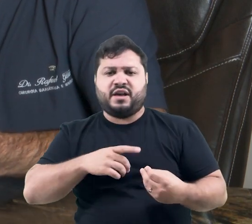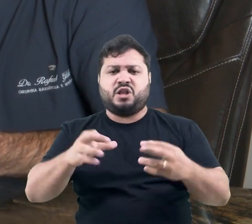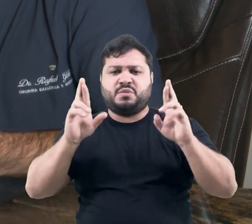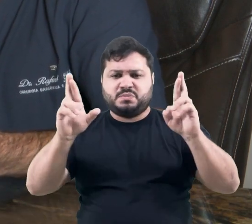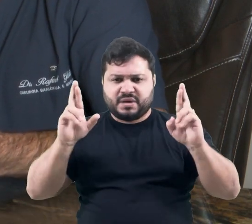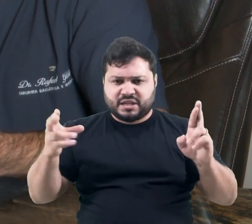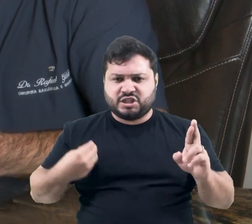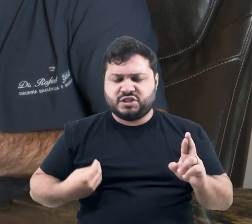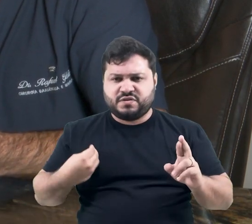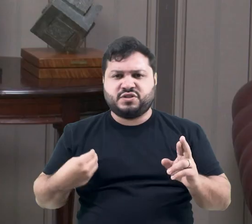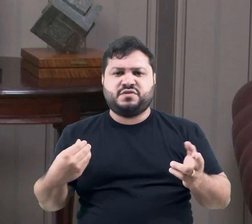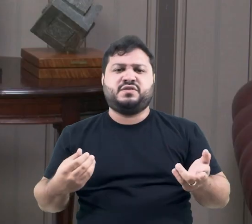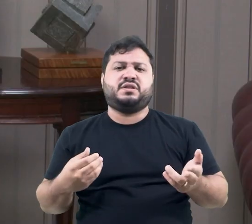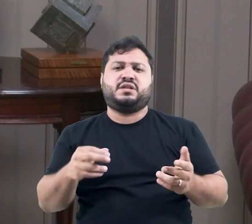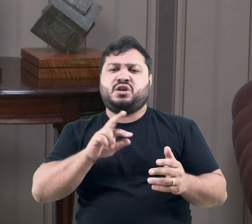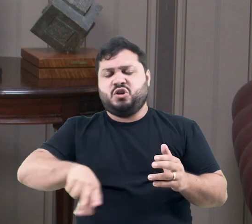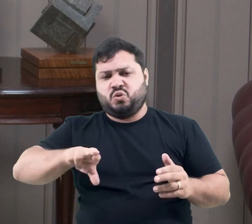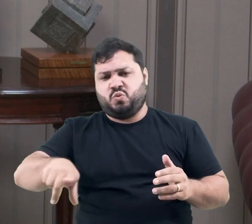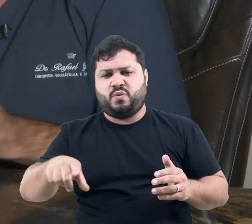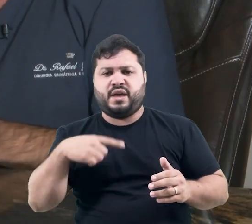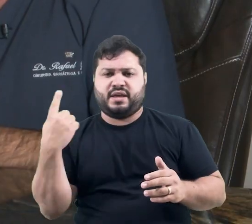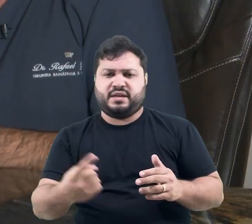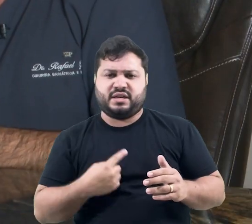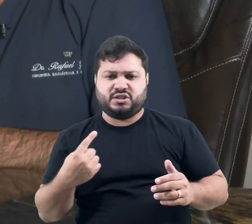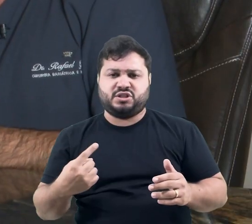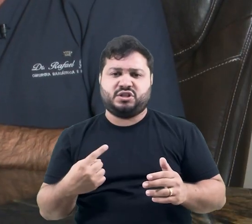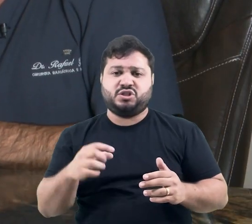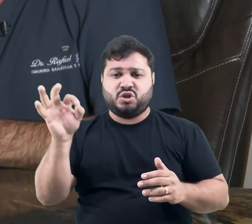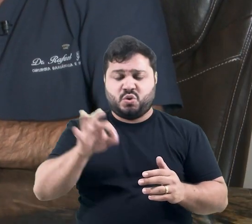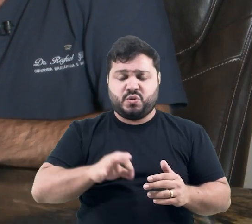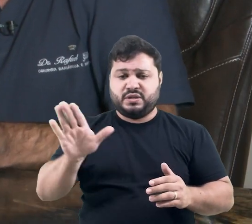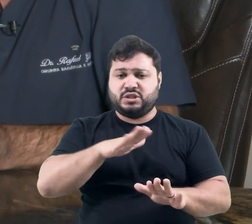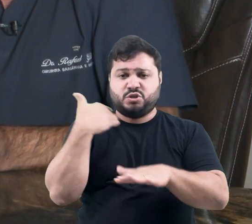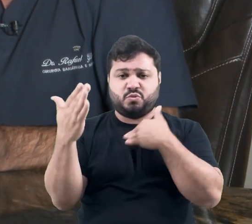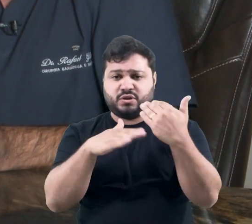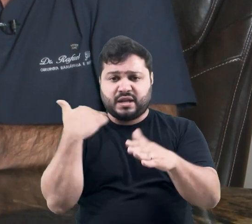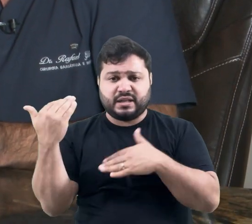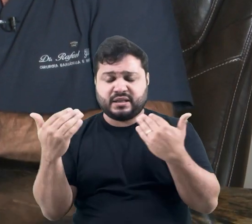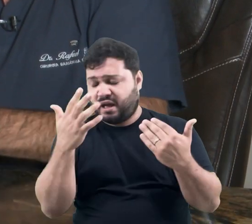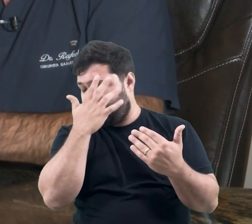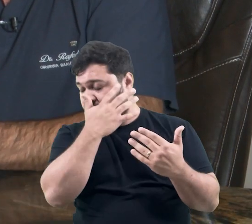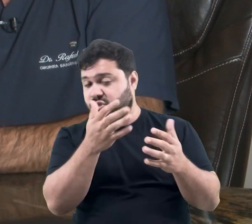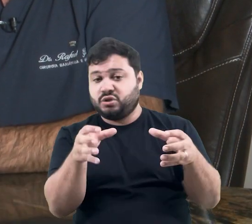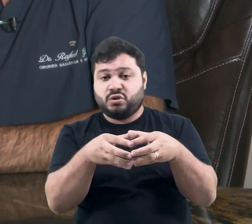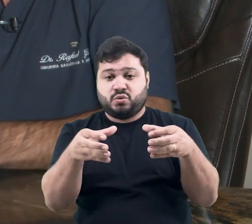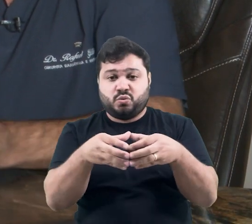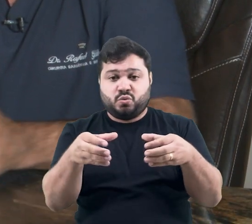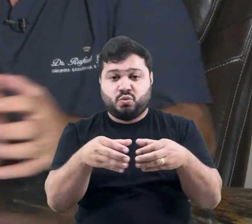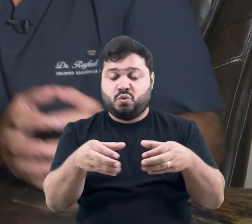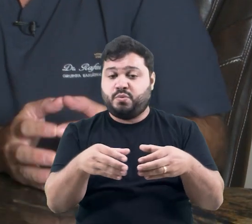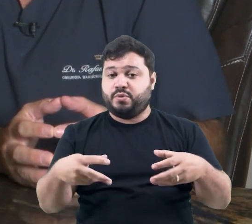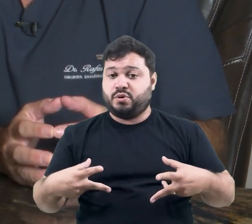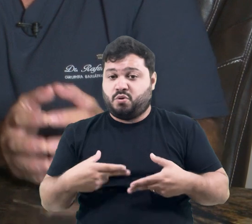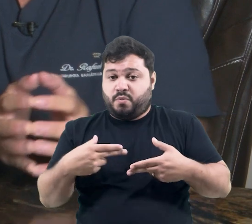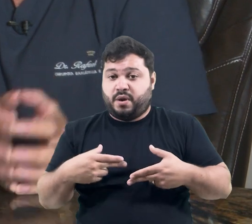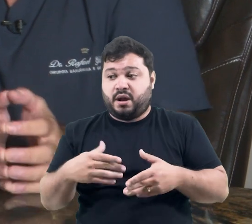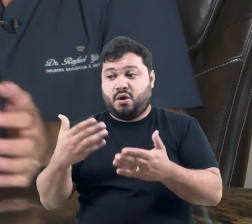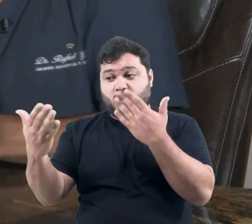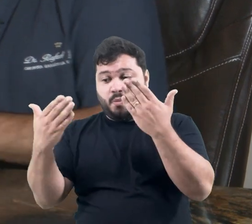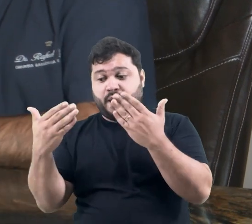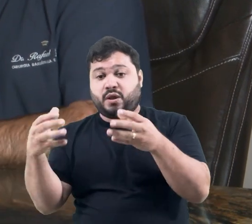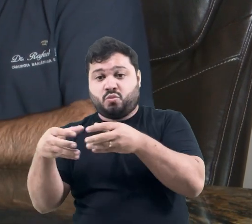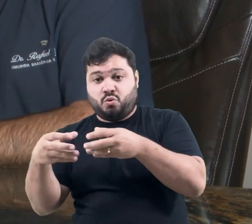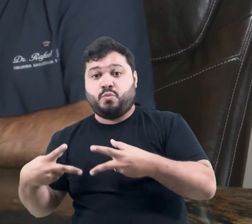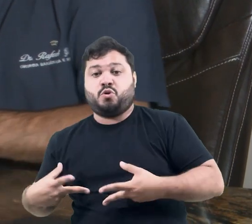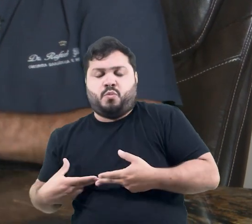ter uma expectativa de vida maior. Tanto é que o índice de mortalidade num grupo que não opera, comparado com um